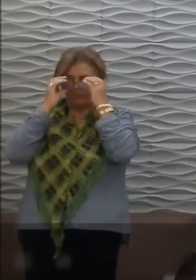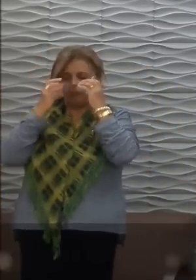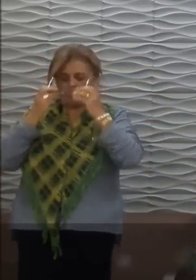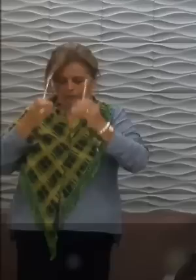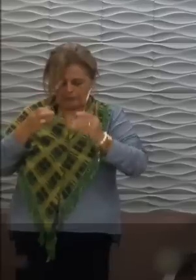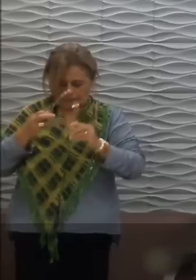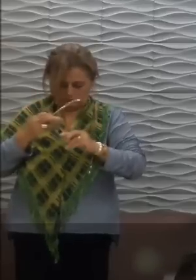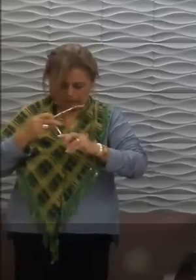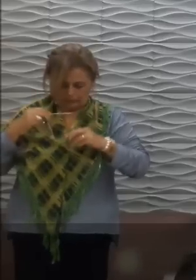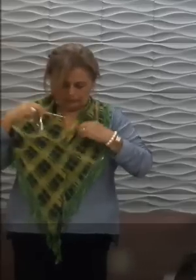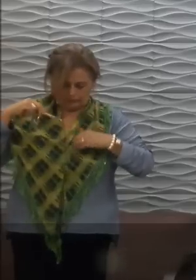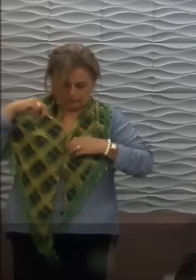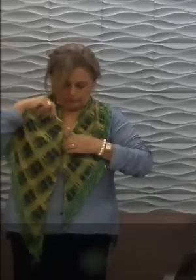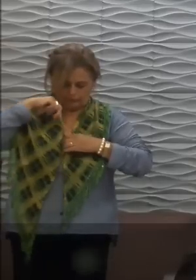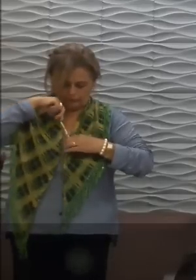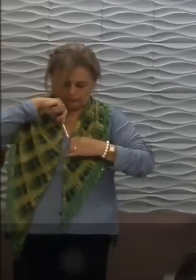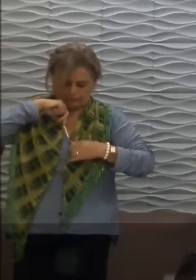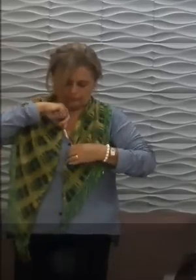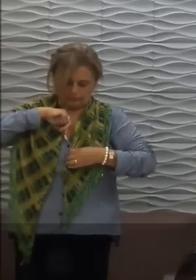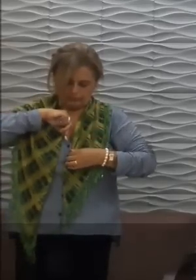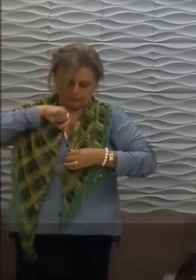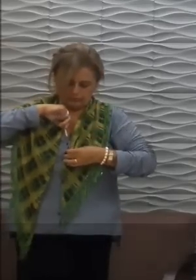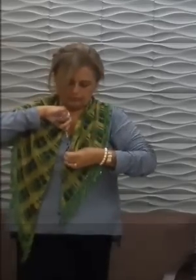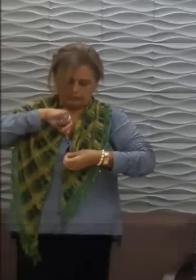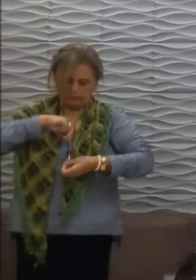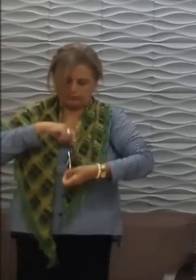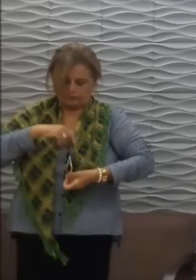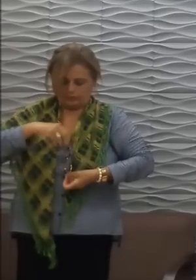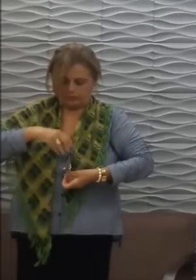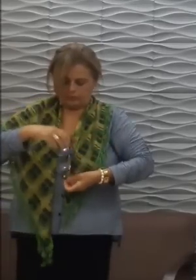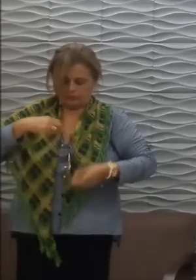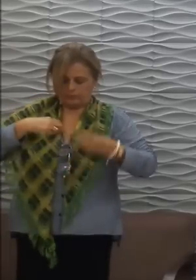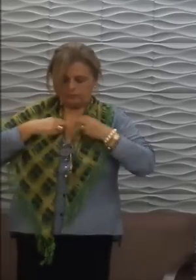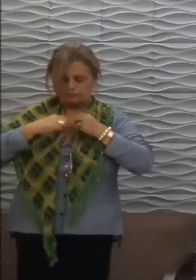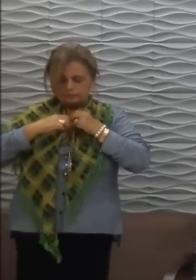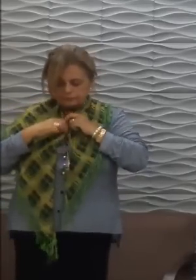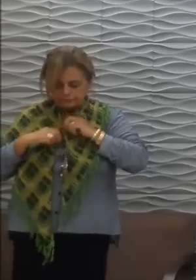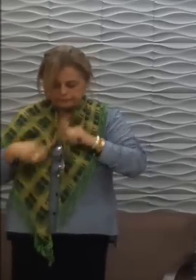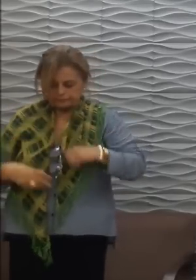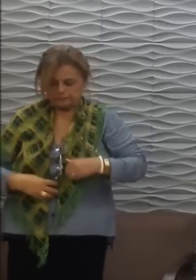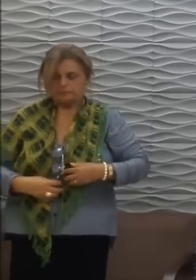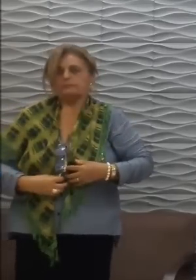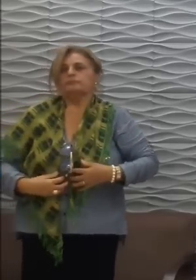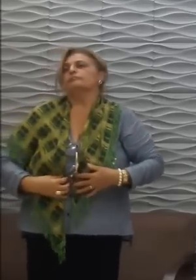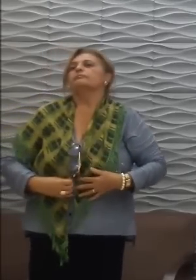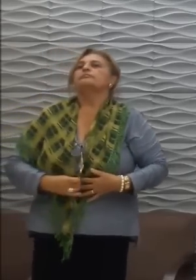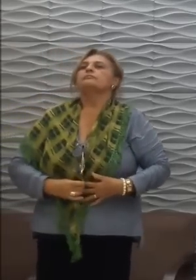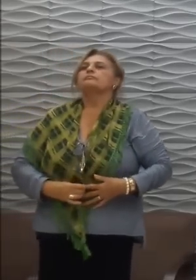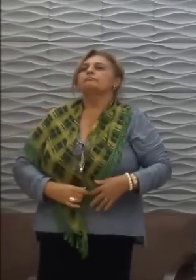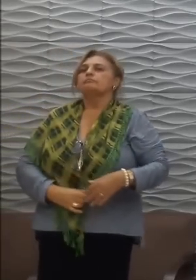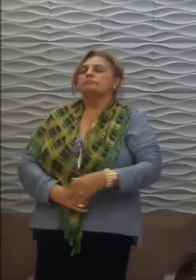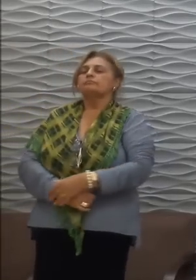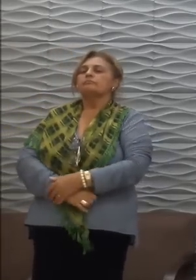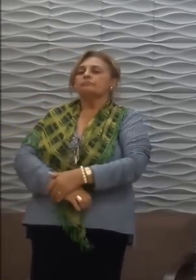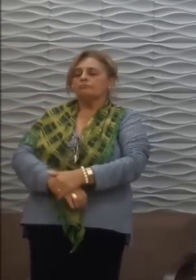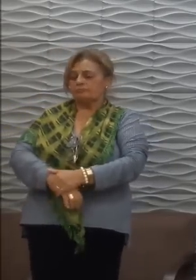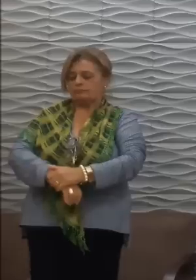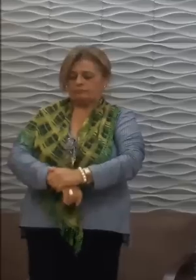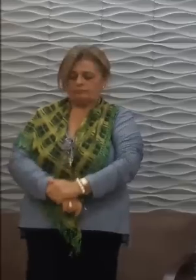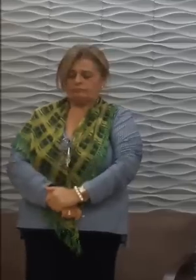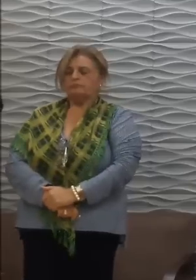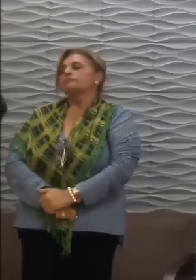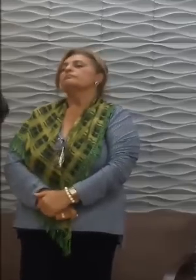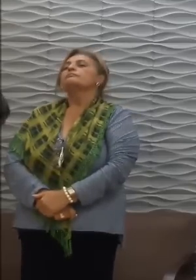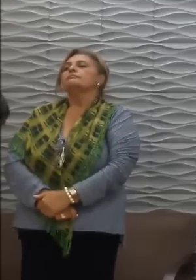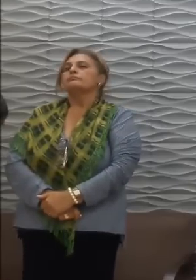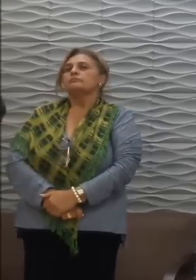você levasse seus pensamentos ao Senhor. Nós temos uma porta e ela é só aberta pelo lado de dentro, e só quem